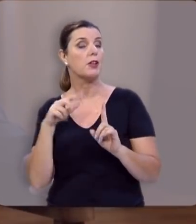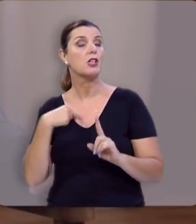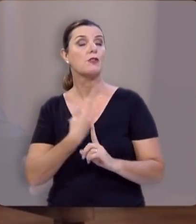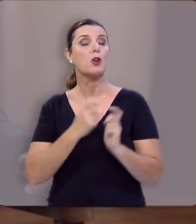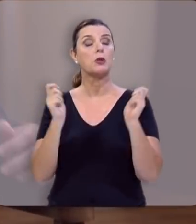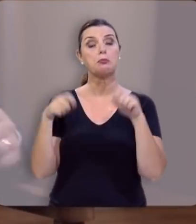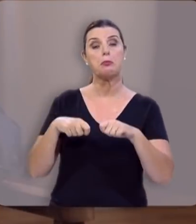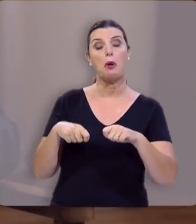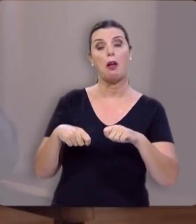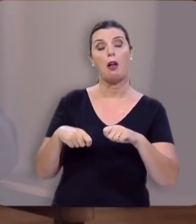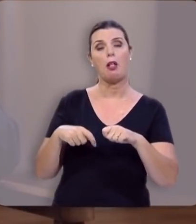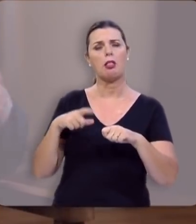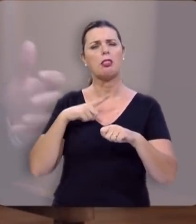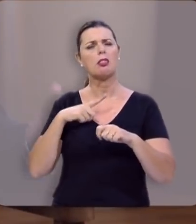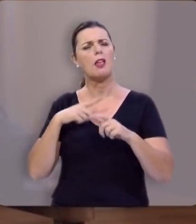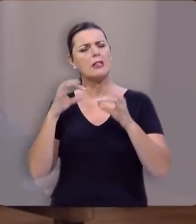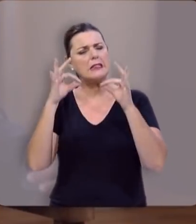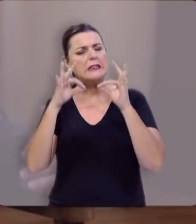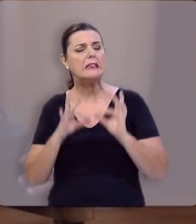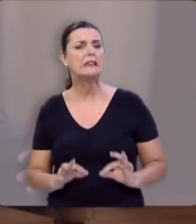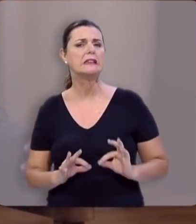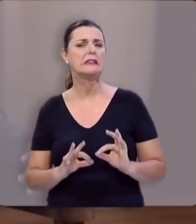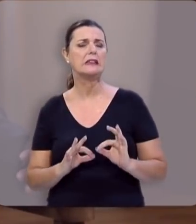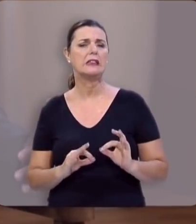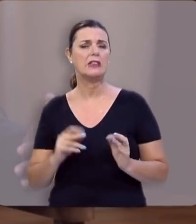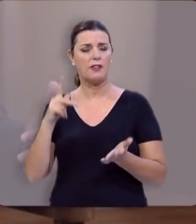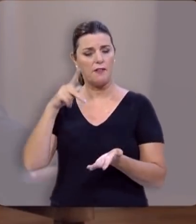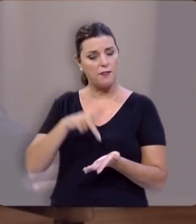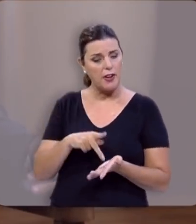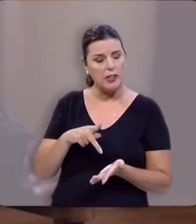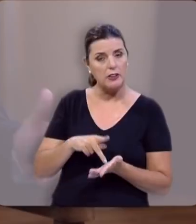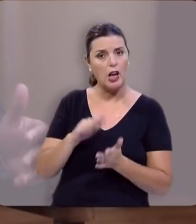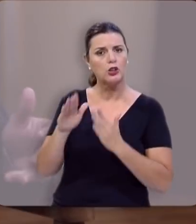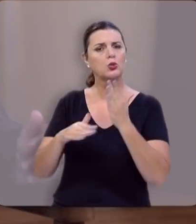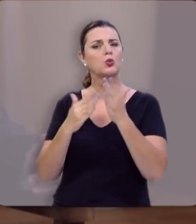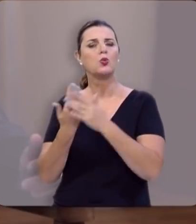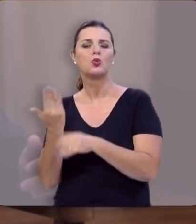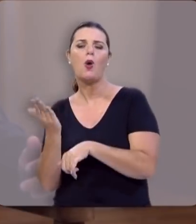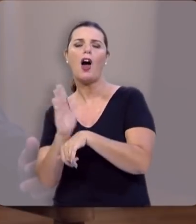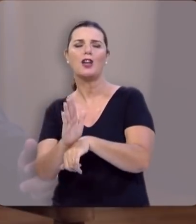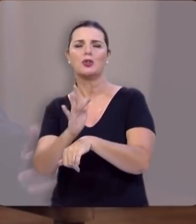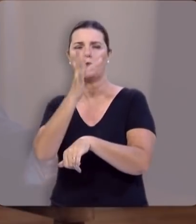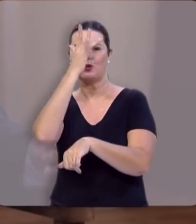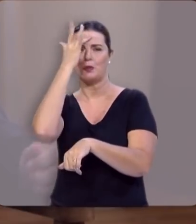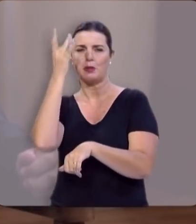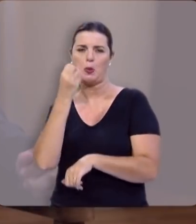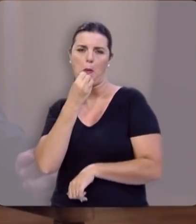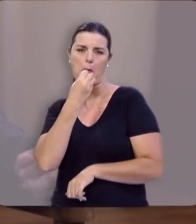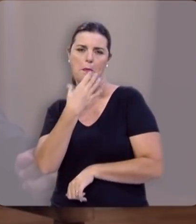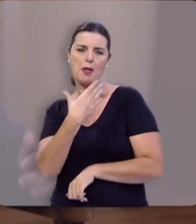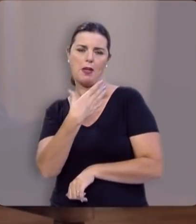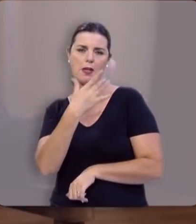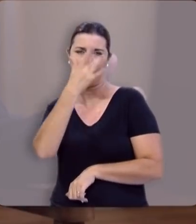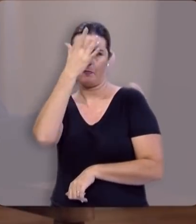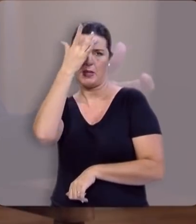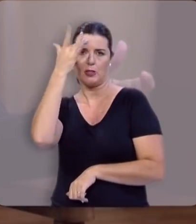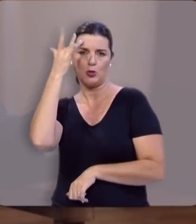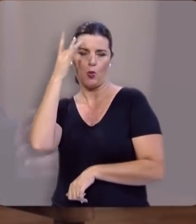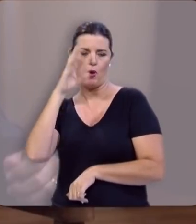nós podemos ter a convicção de que de fato tudo coopera para o bem daqueles que amam a